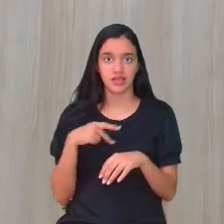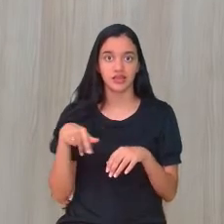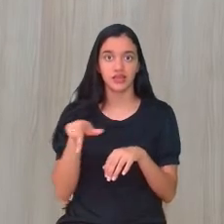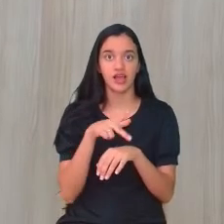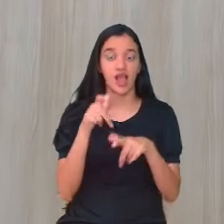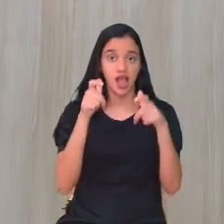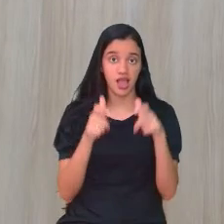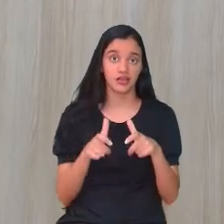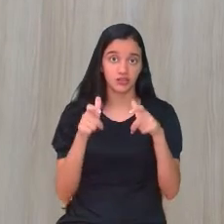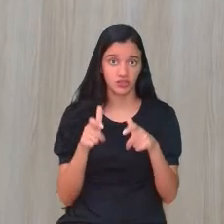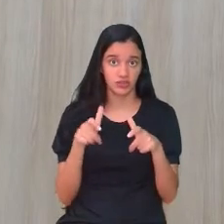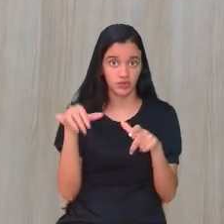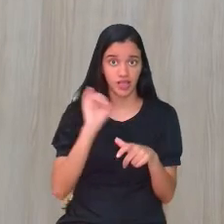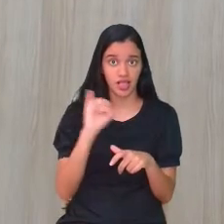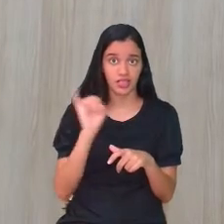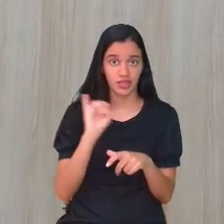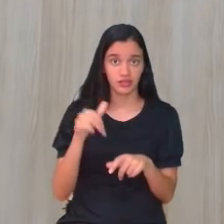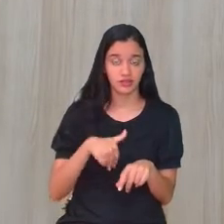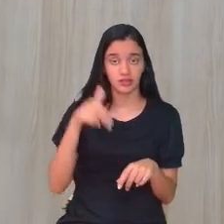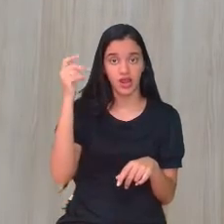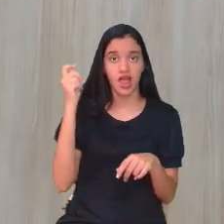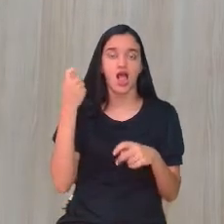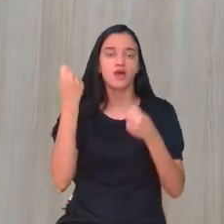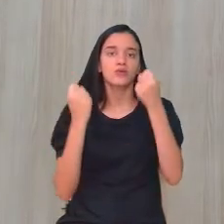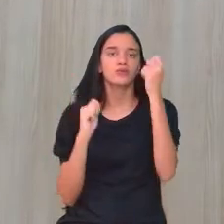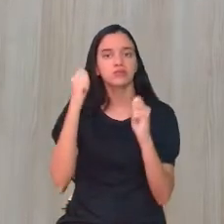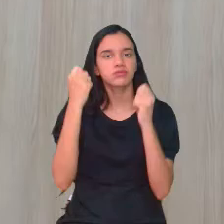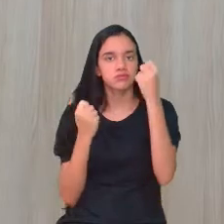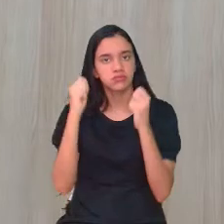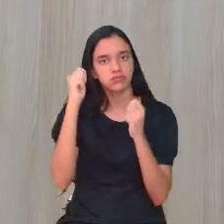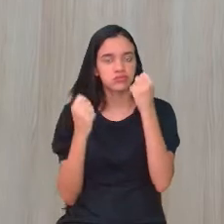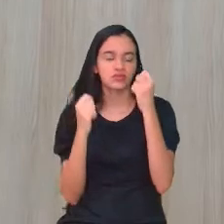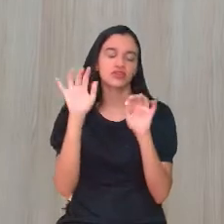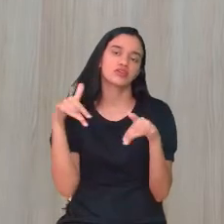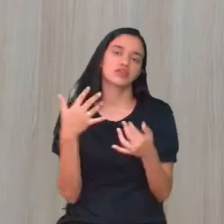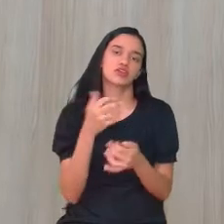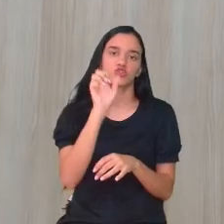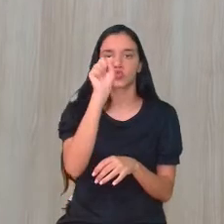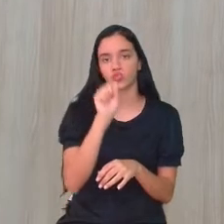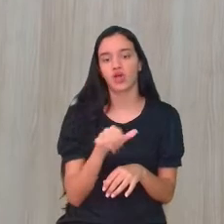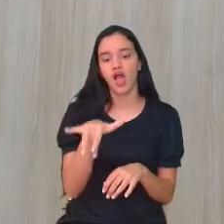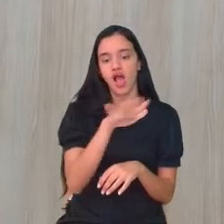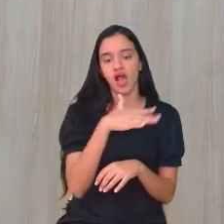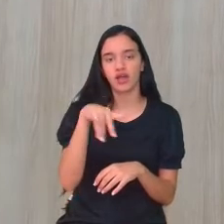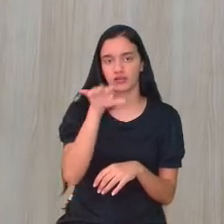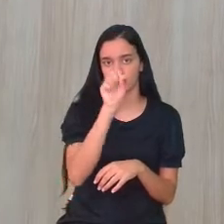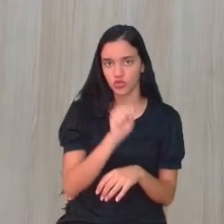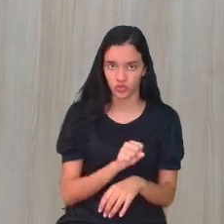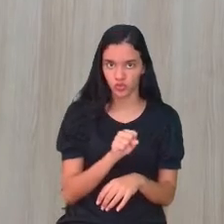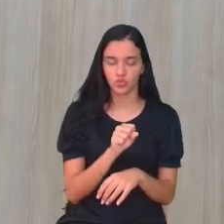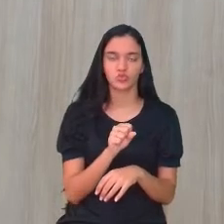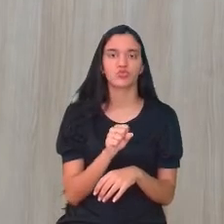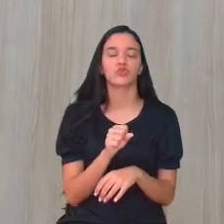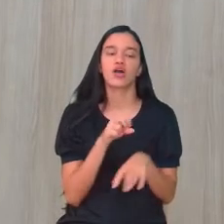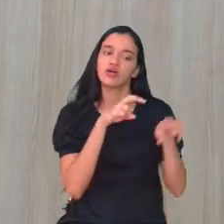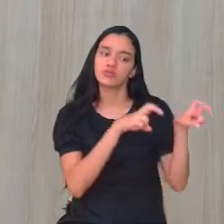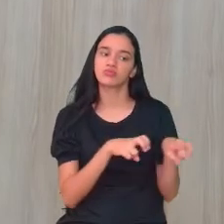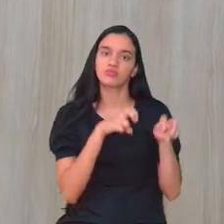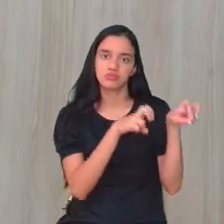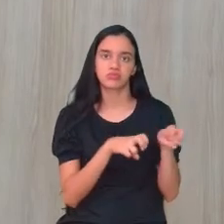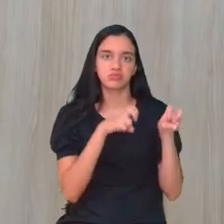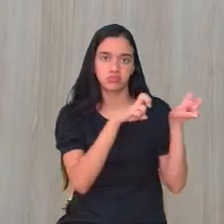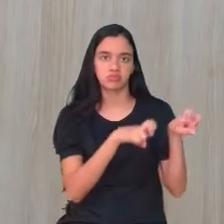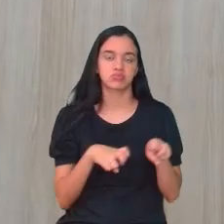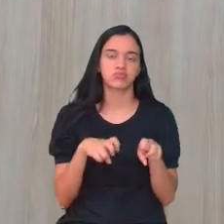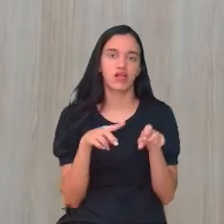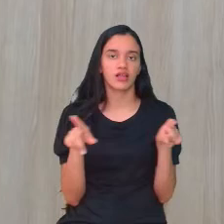então a região norte ela era mais industrializada e a região sul mais agrária, né,